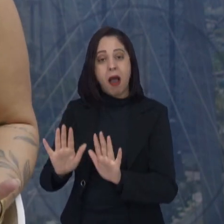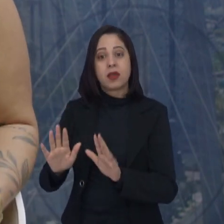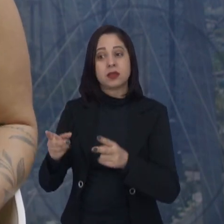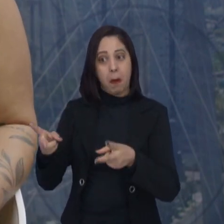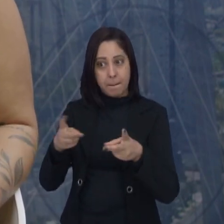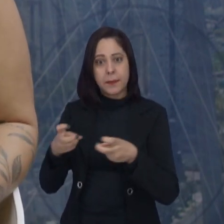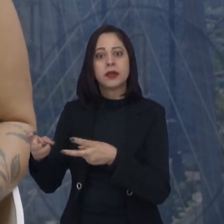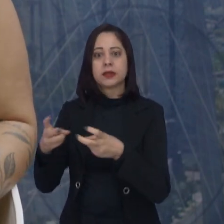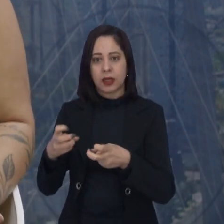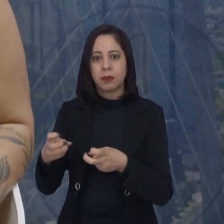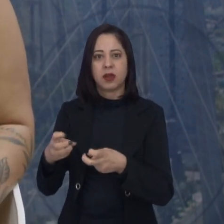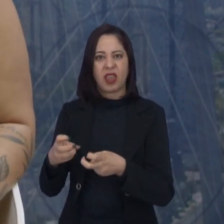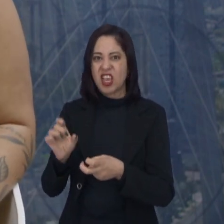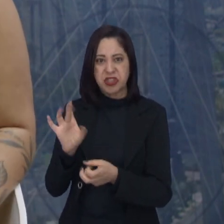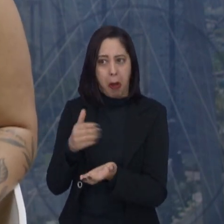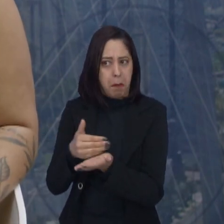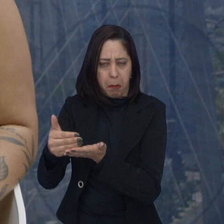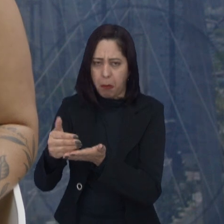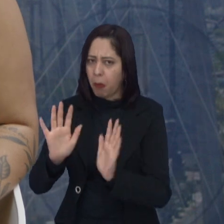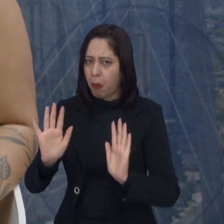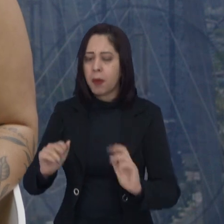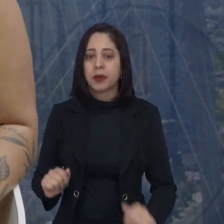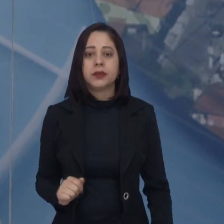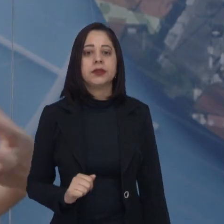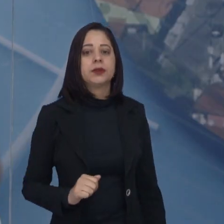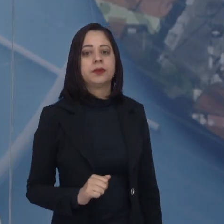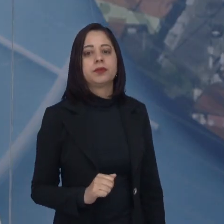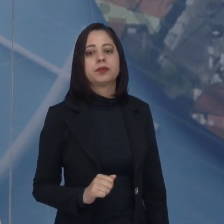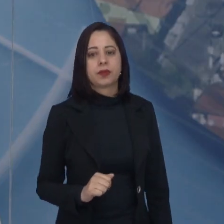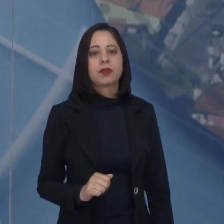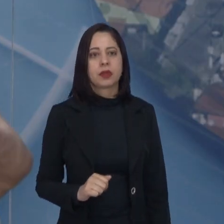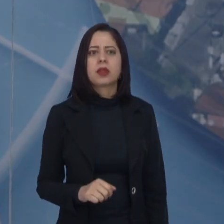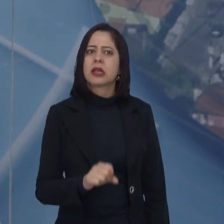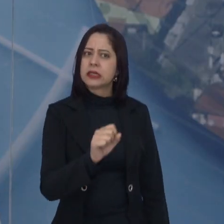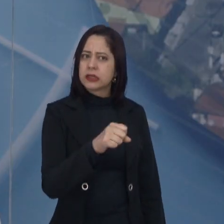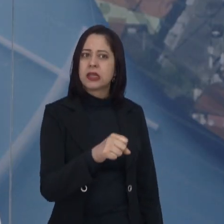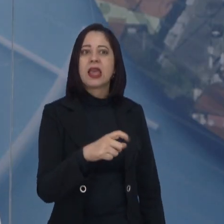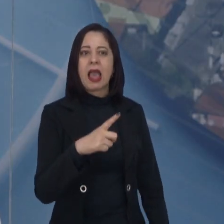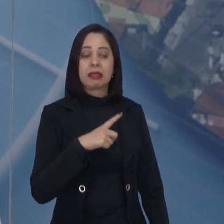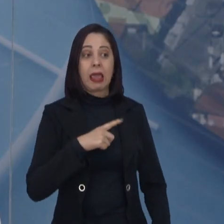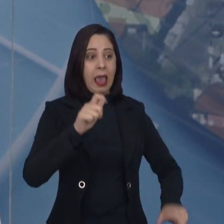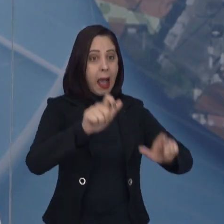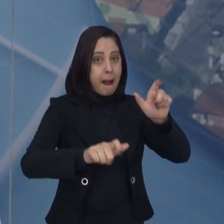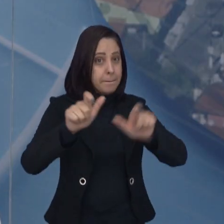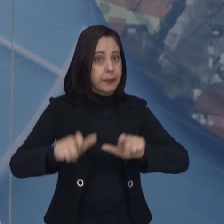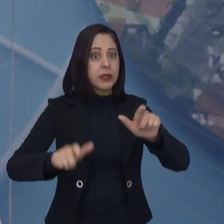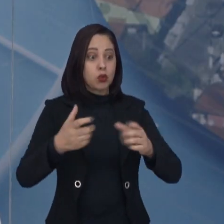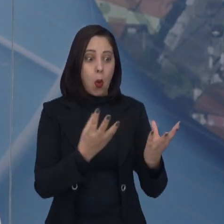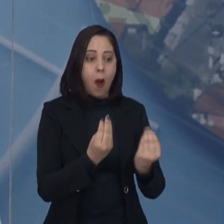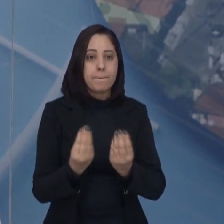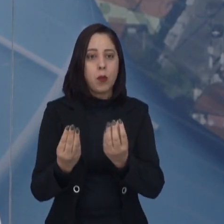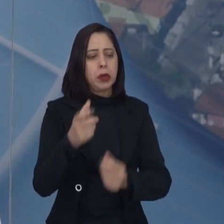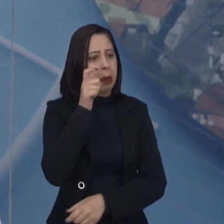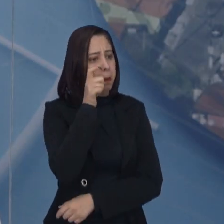trabalha nessa área sabe que é só o começo. E tem bastante gente, né, que tem se interessado por essa área ultimamente